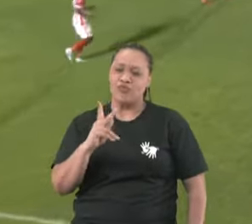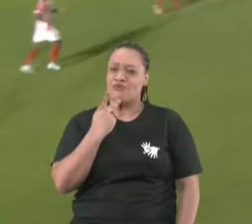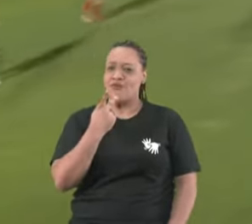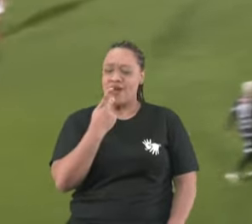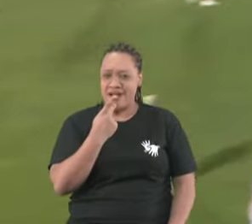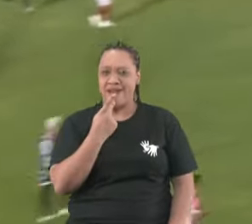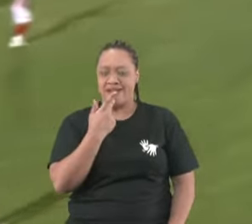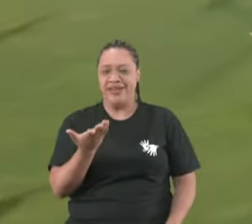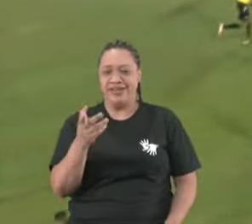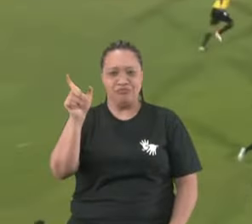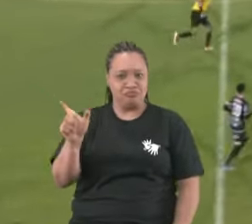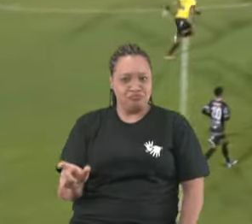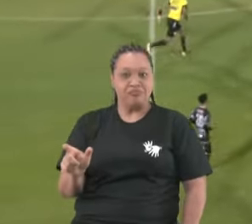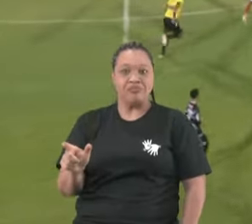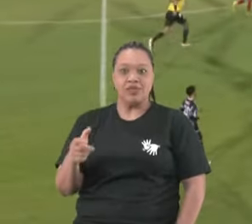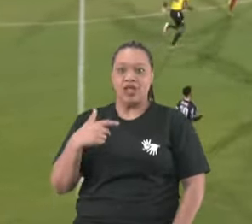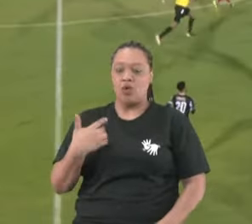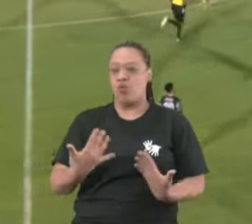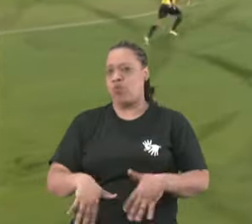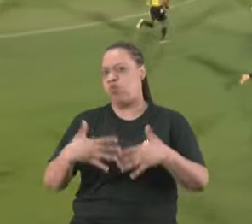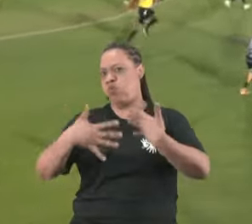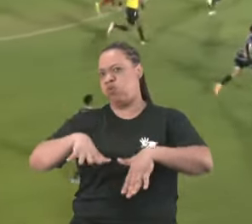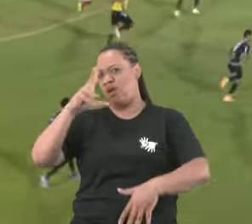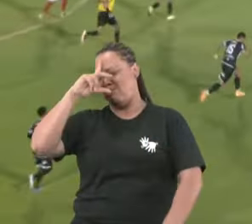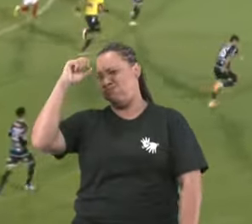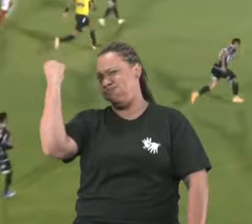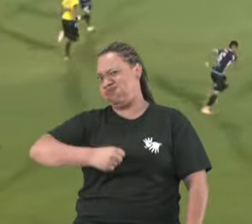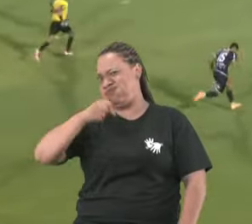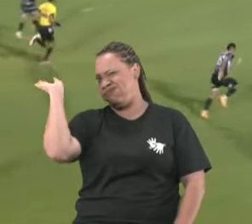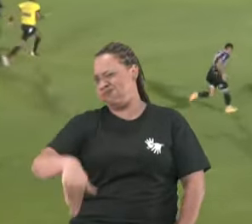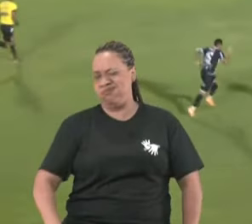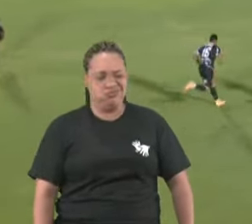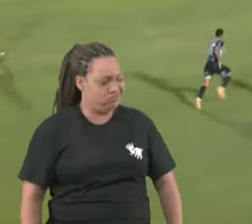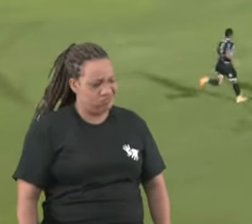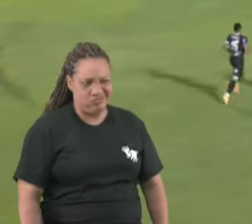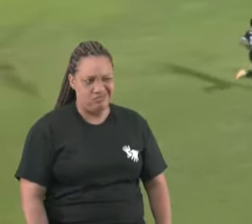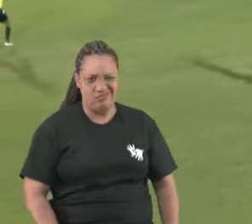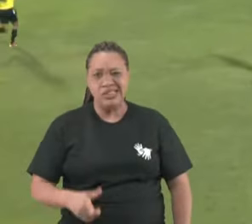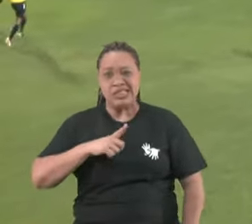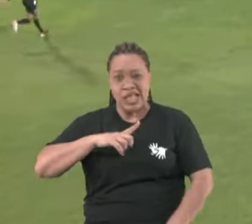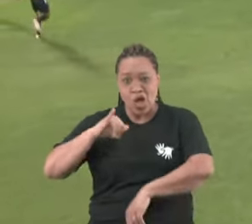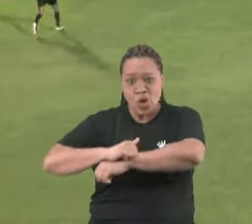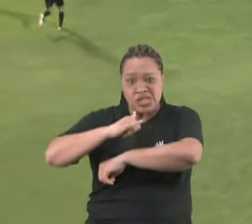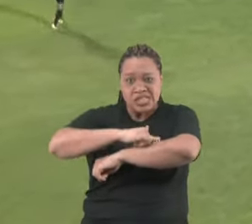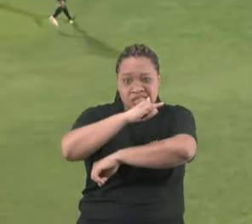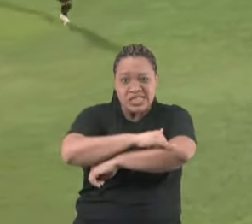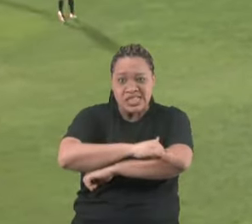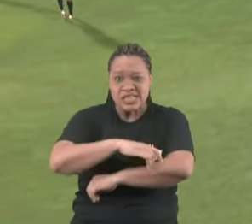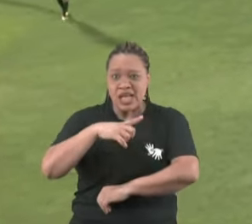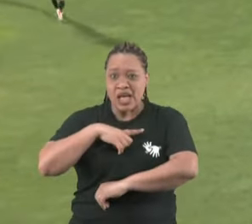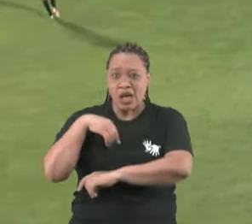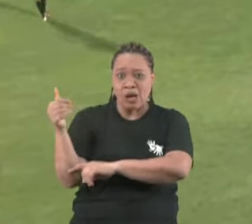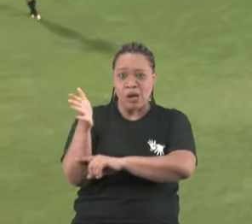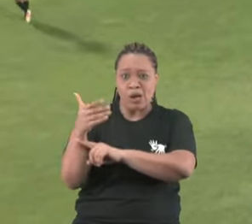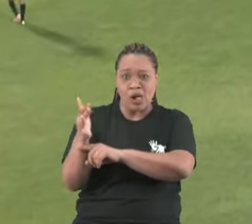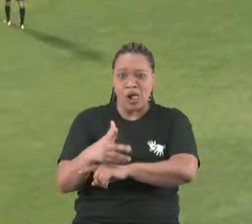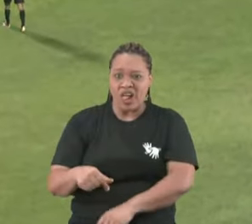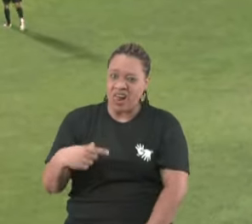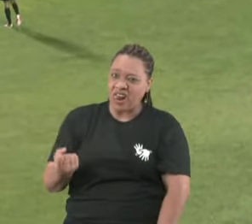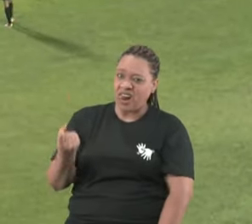Caetano, tem um sapo. Será que o sapo está coaxando perto